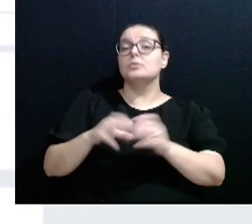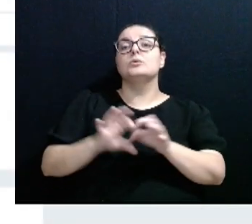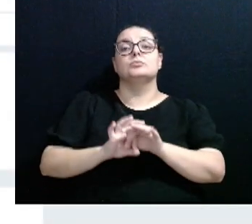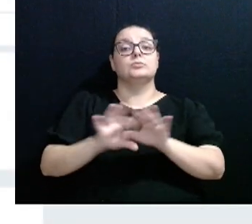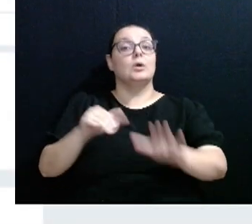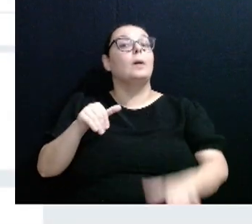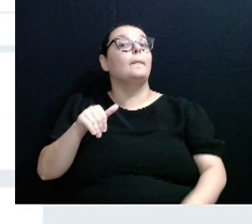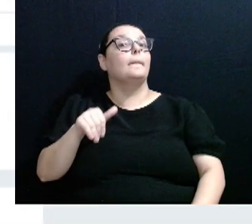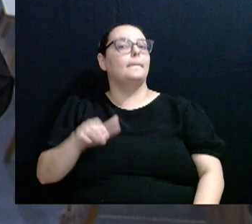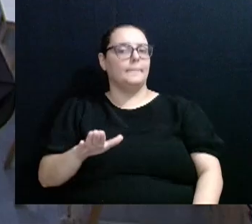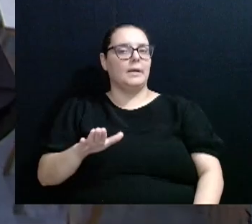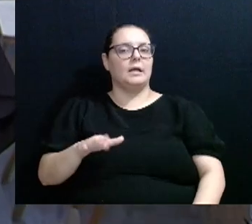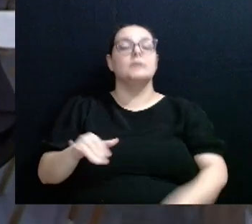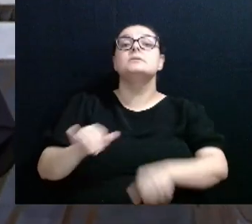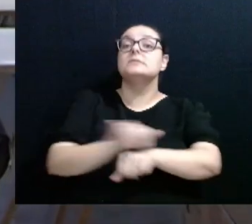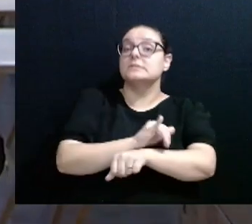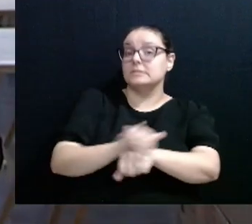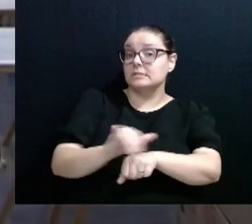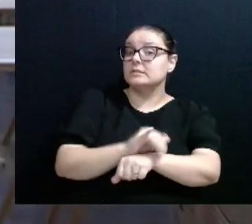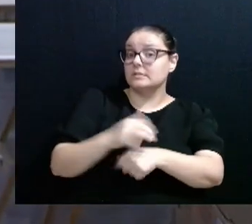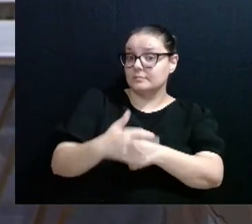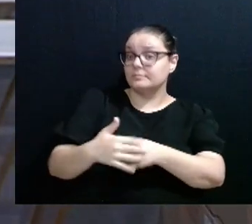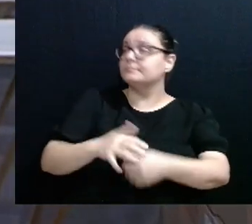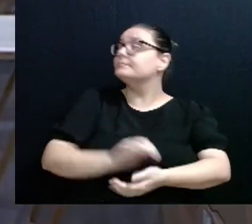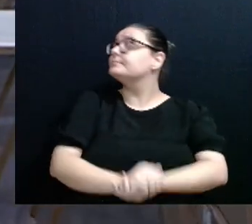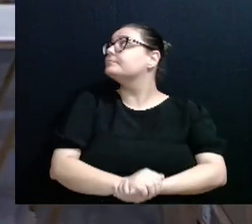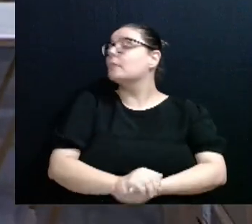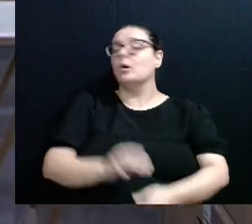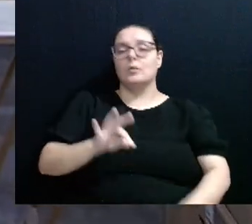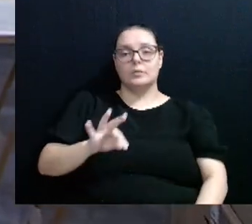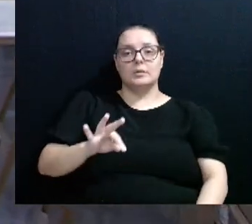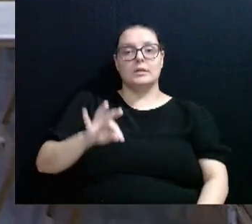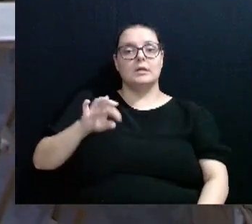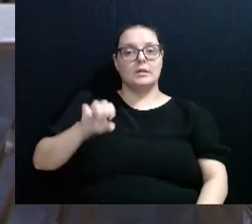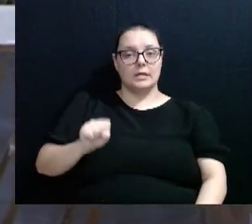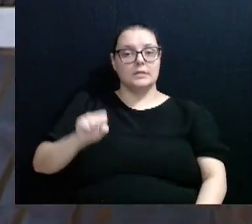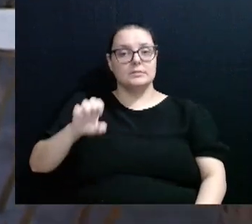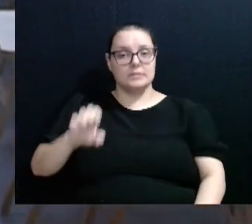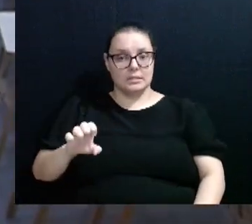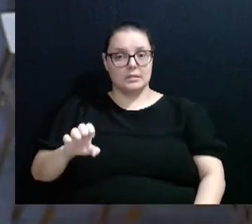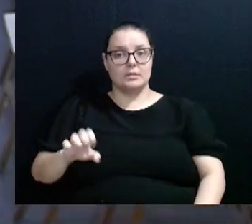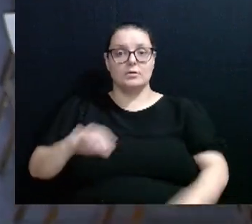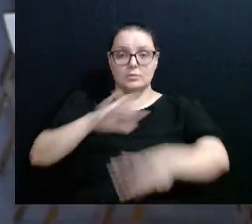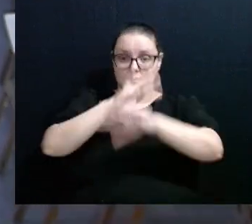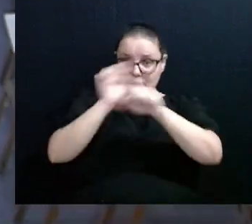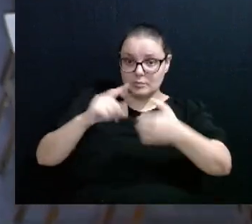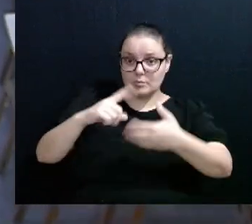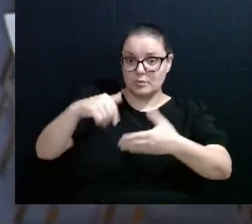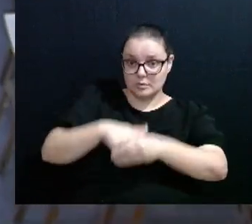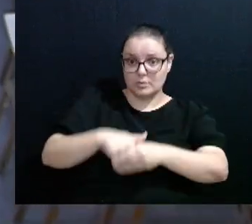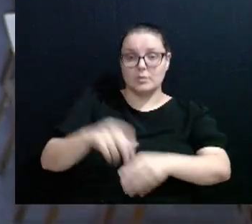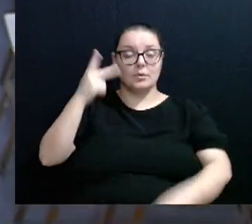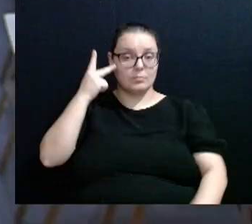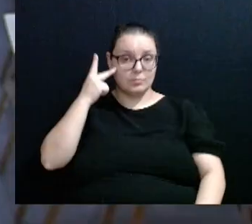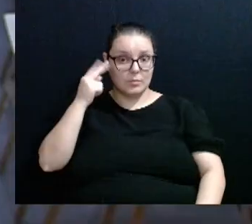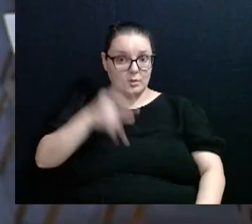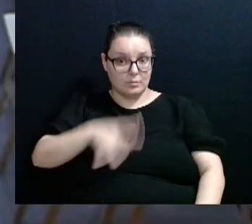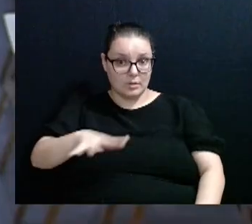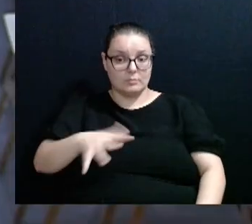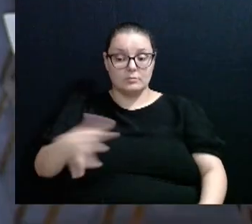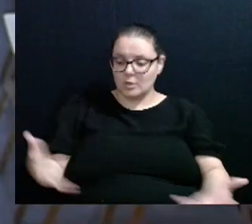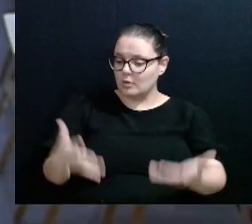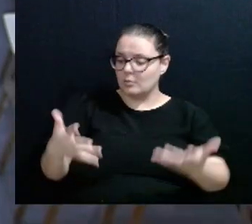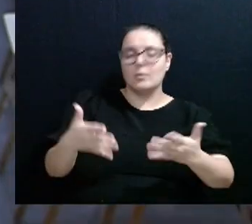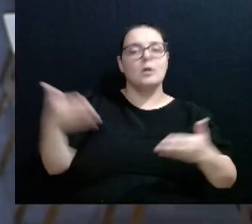mais ferramentas digitais. O TSE e o Tribunal Regional Eleitoral de São Paulo têm feito diversas ações para incentivar a participação